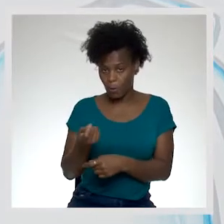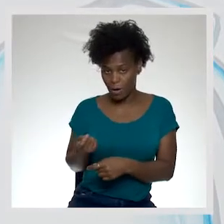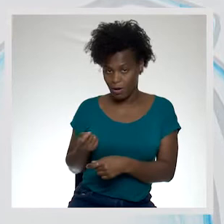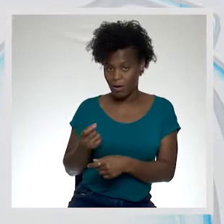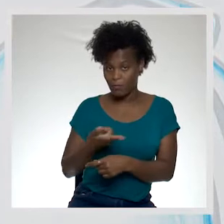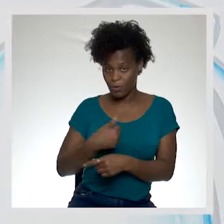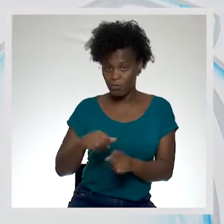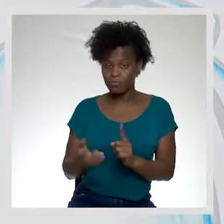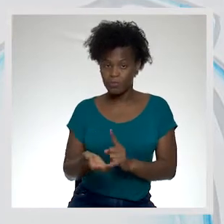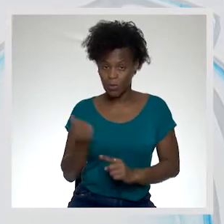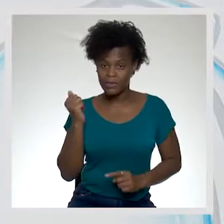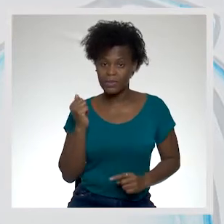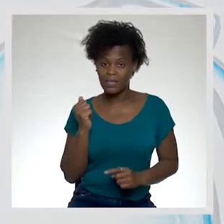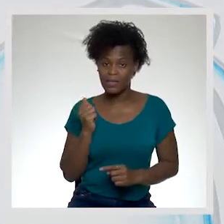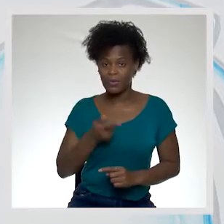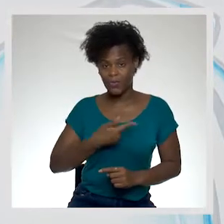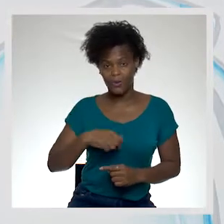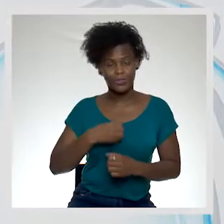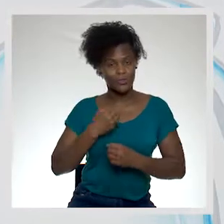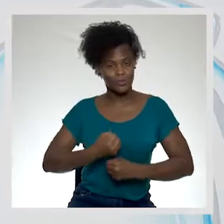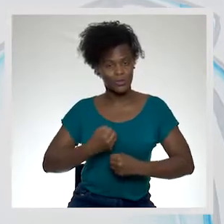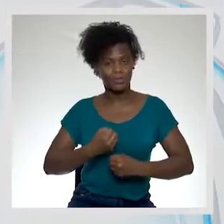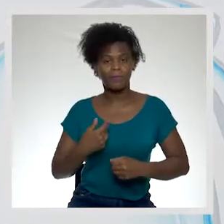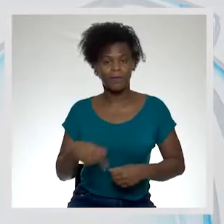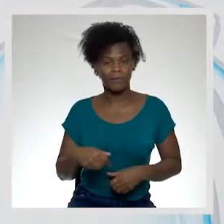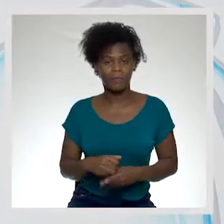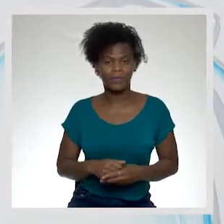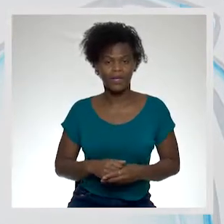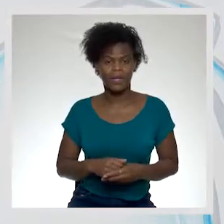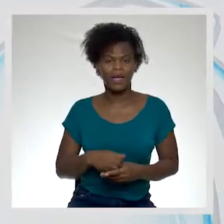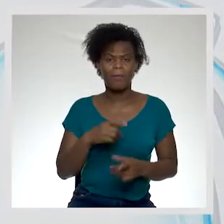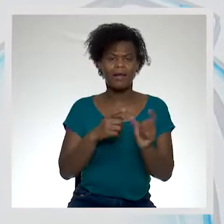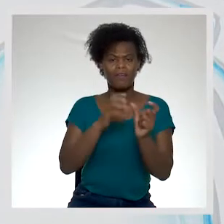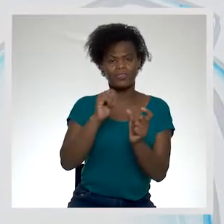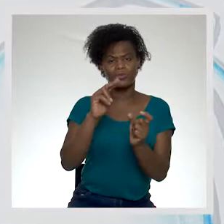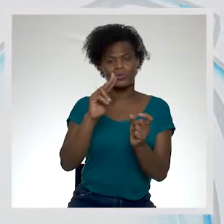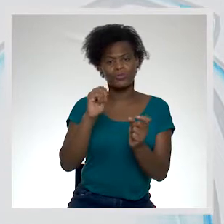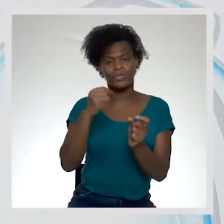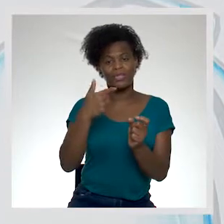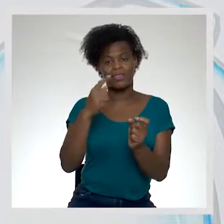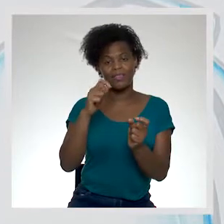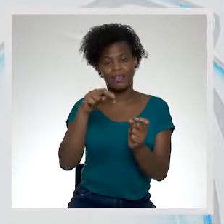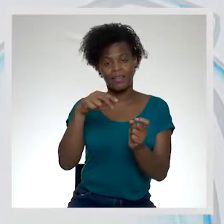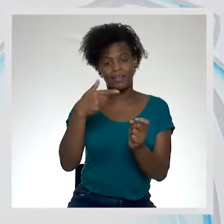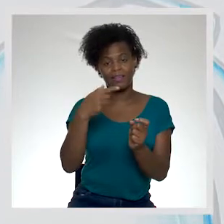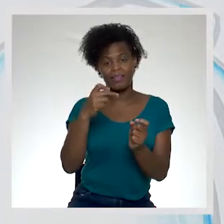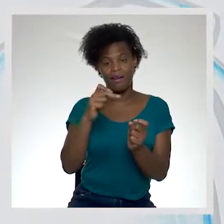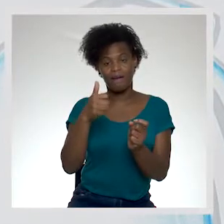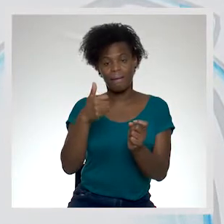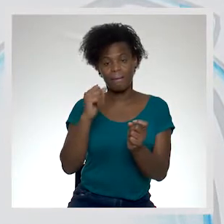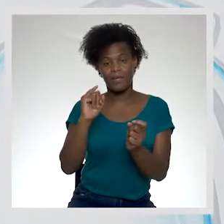consigamos a nossa sustentabilidade. O que é a sustentabilidade? Todos nós sabemos que a sustentabilidade é o